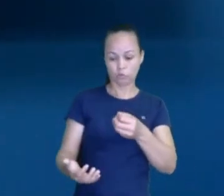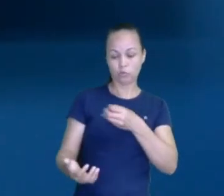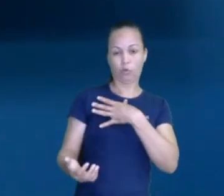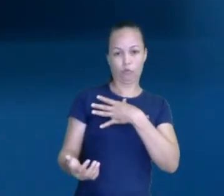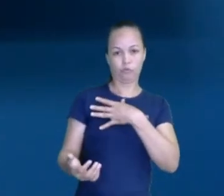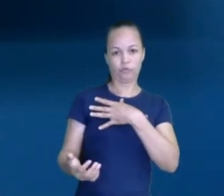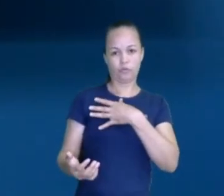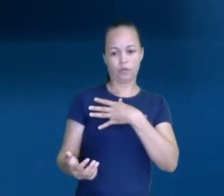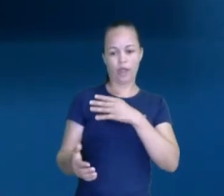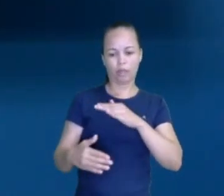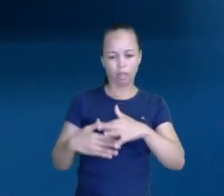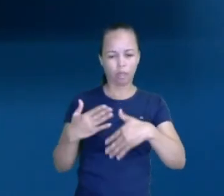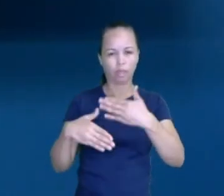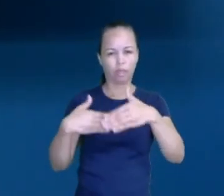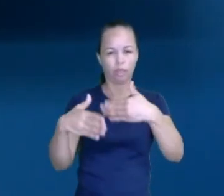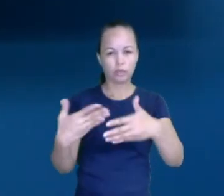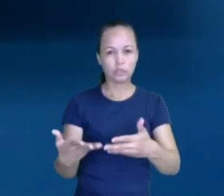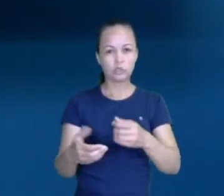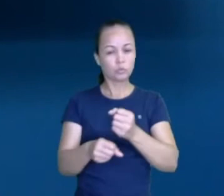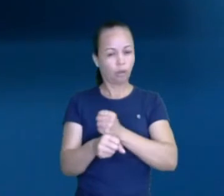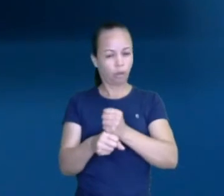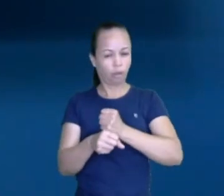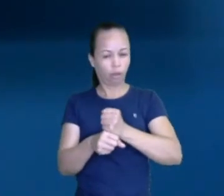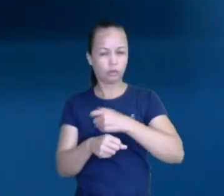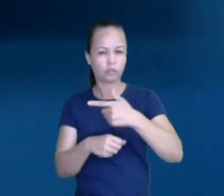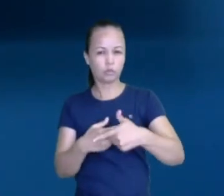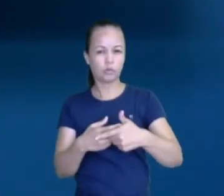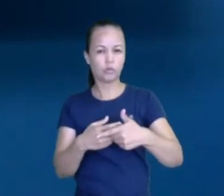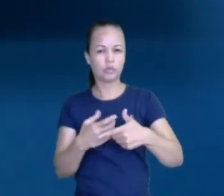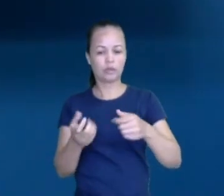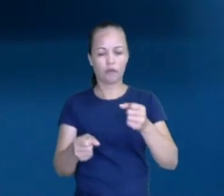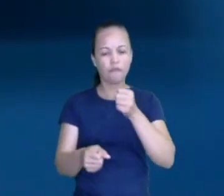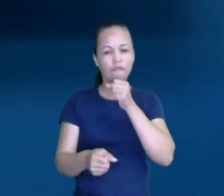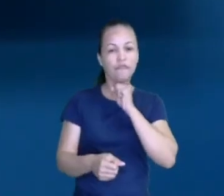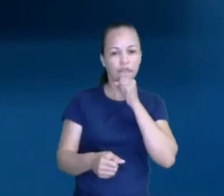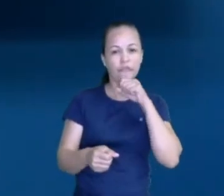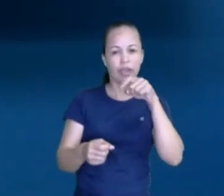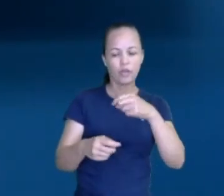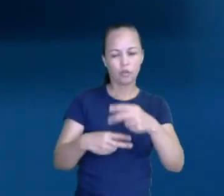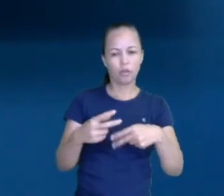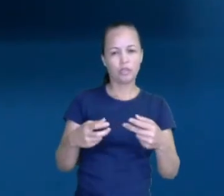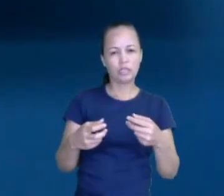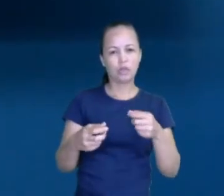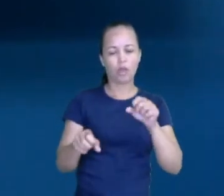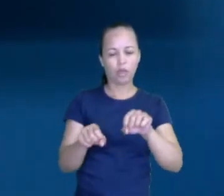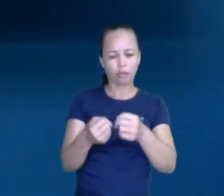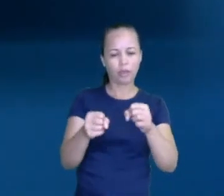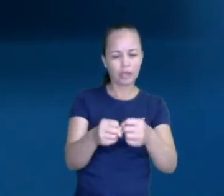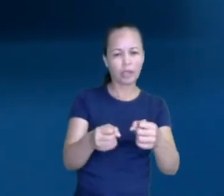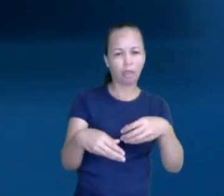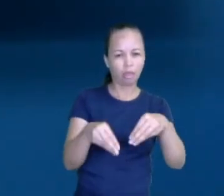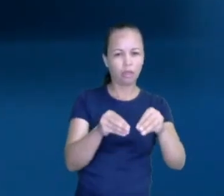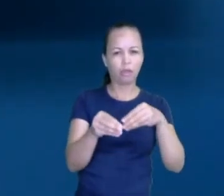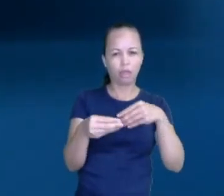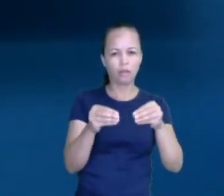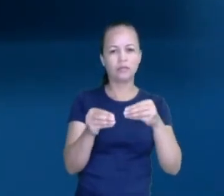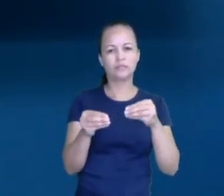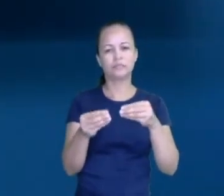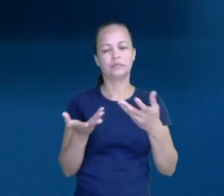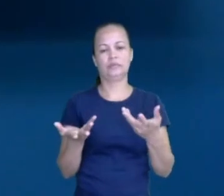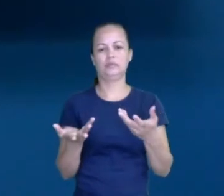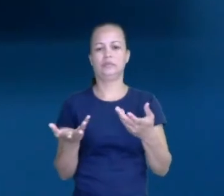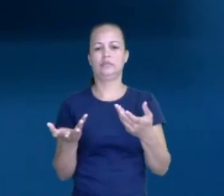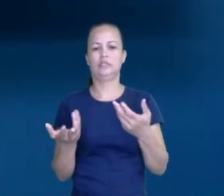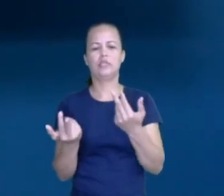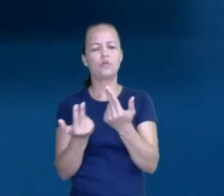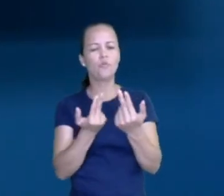brinquedo velho. E como um brinquedinho velho, ele precisa de mais cuidado, porque qualquer coisinha pode quebrar, porque ele fica frágil. Assim